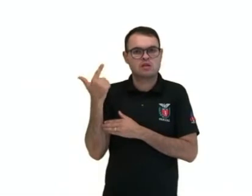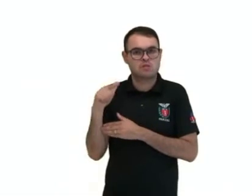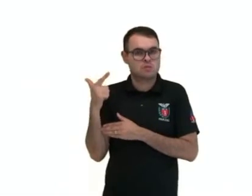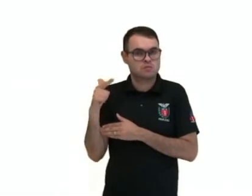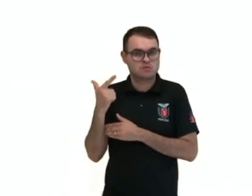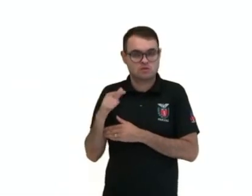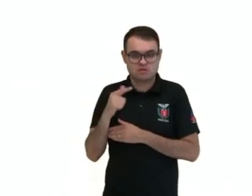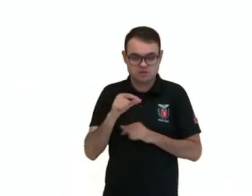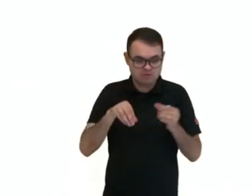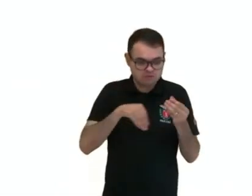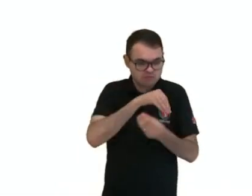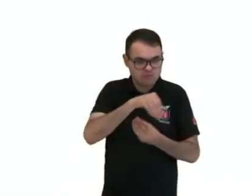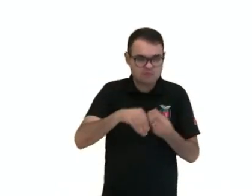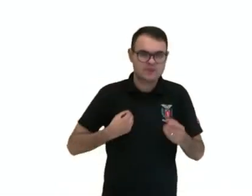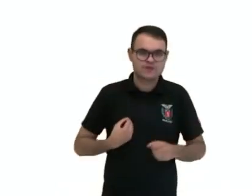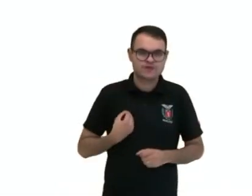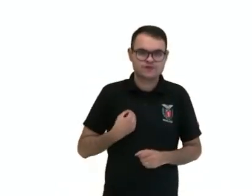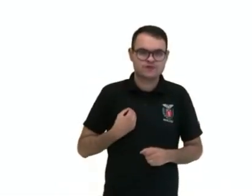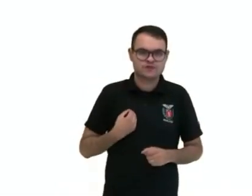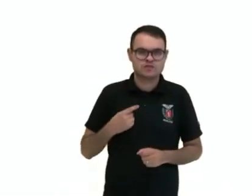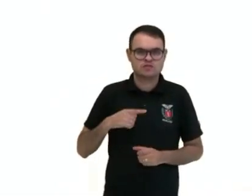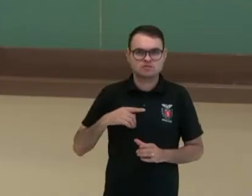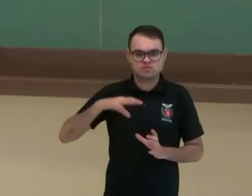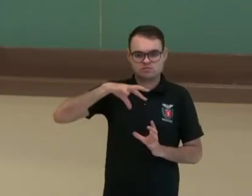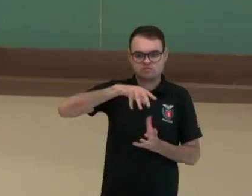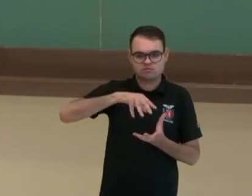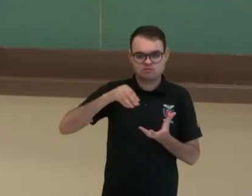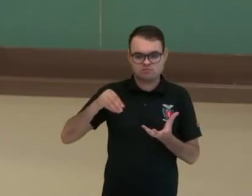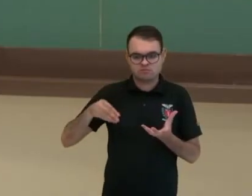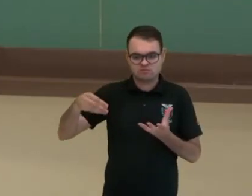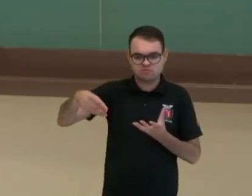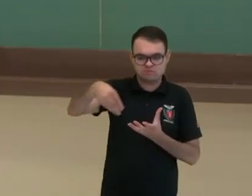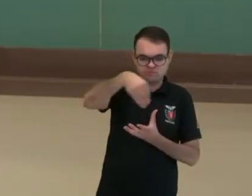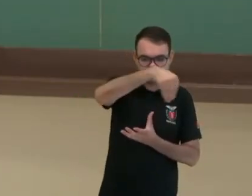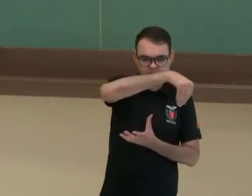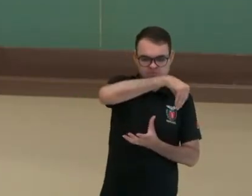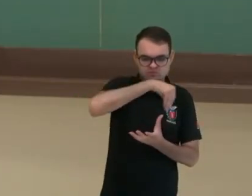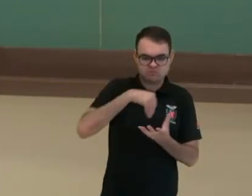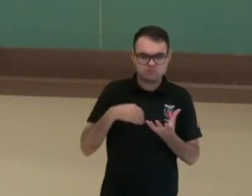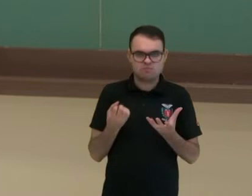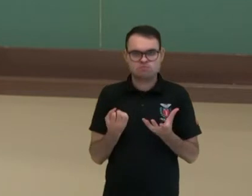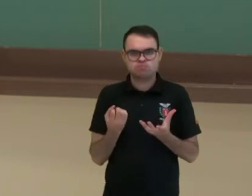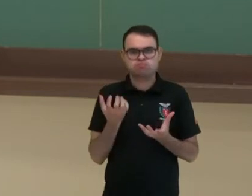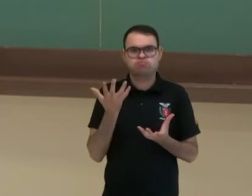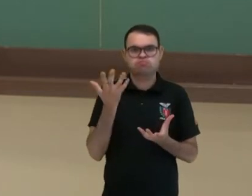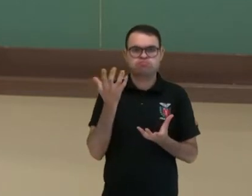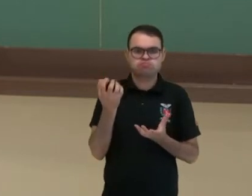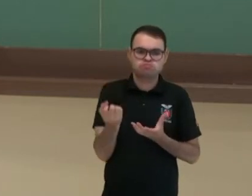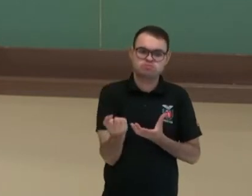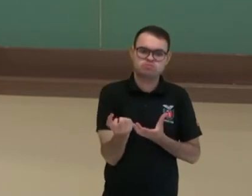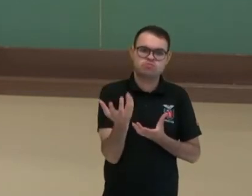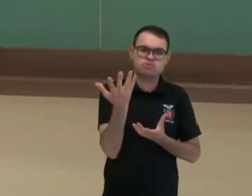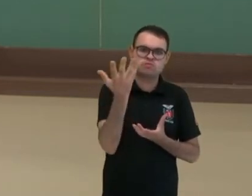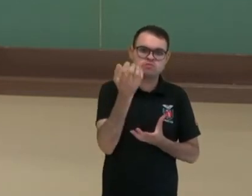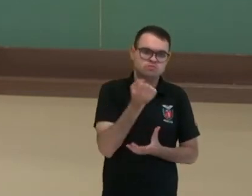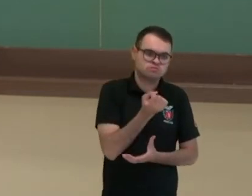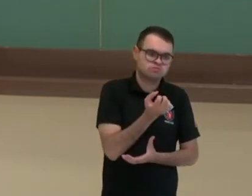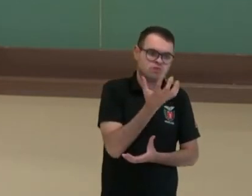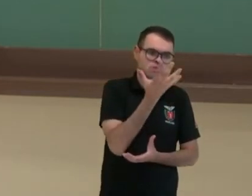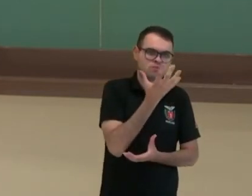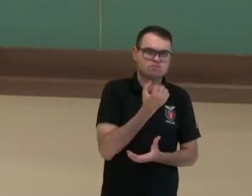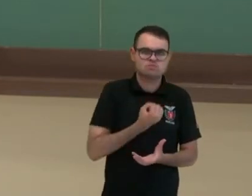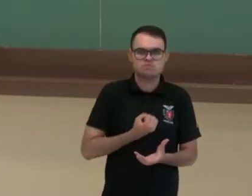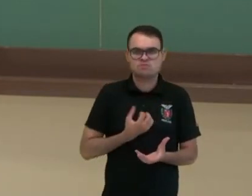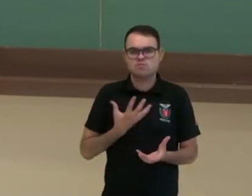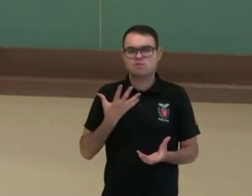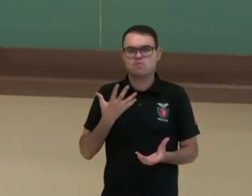para a vida, muitos vulcões estavam ativos, ou seja, eles estavam entrando em